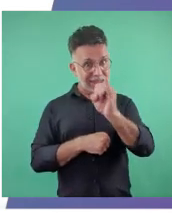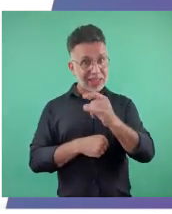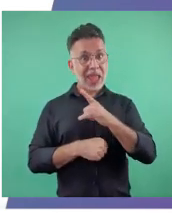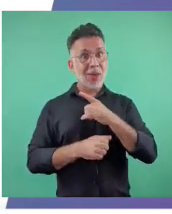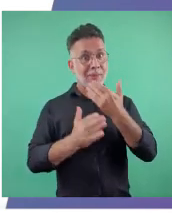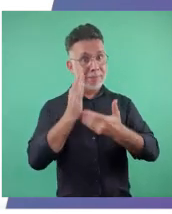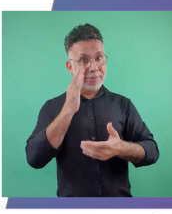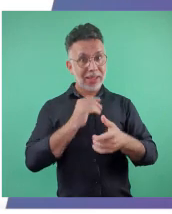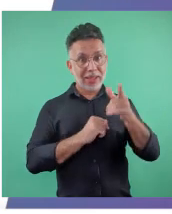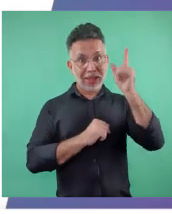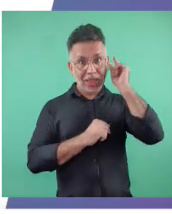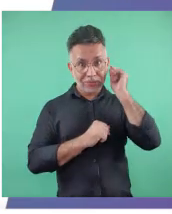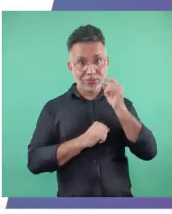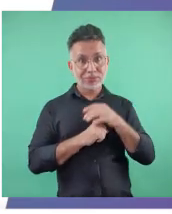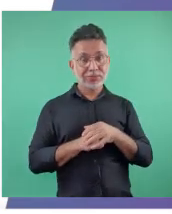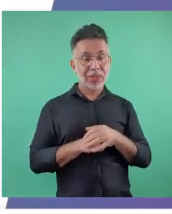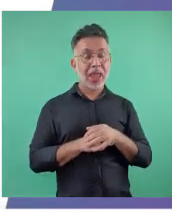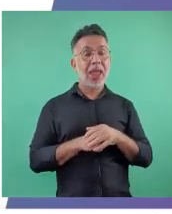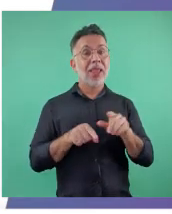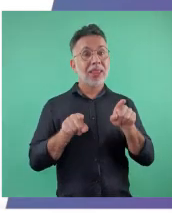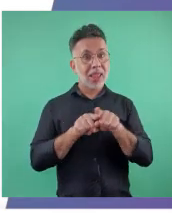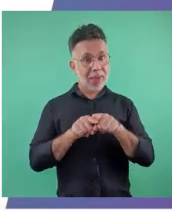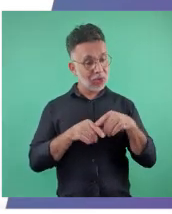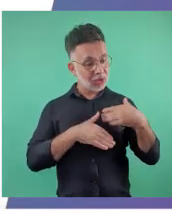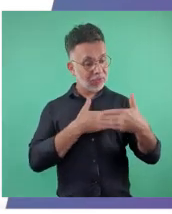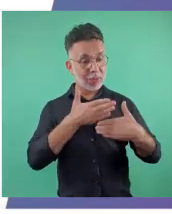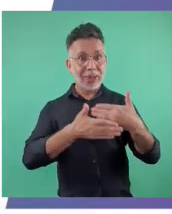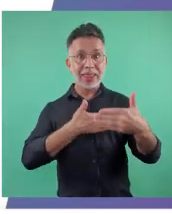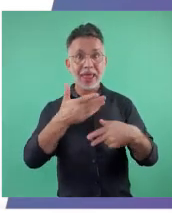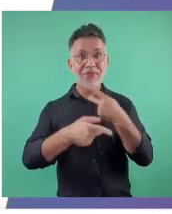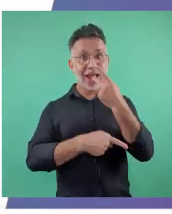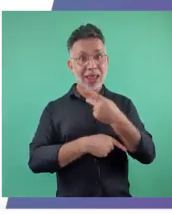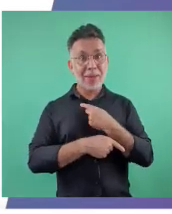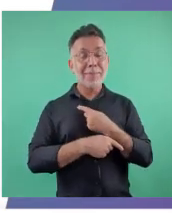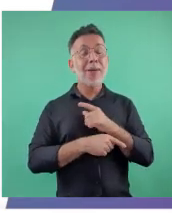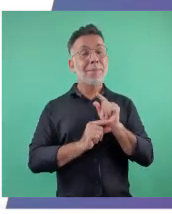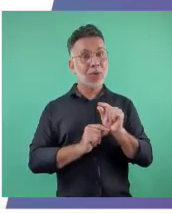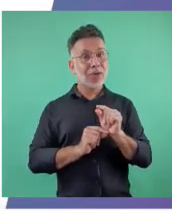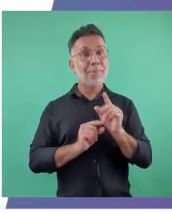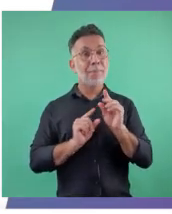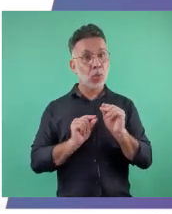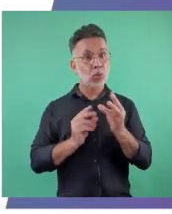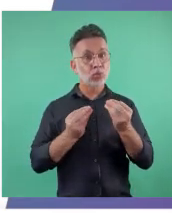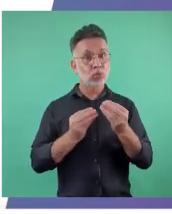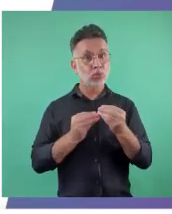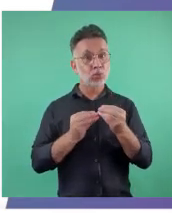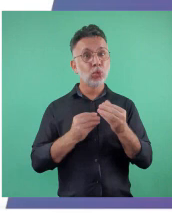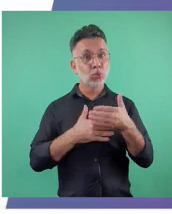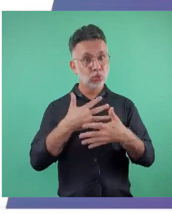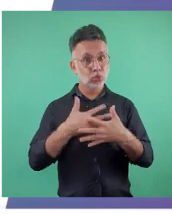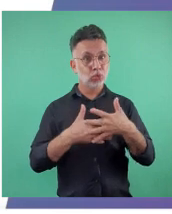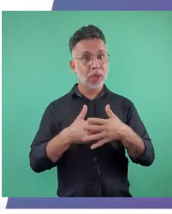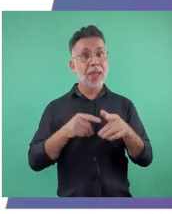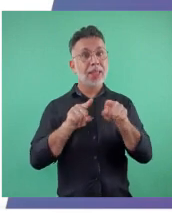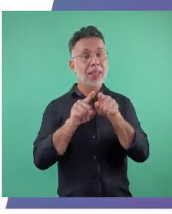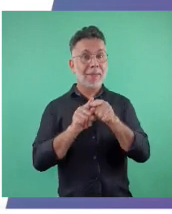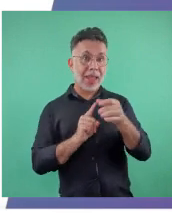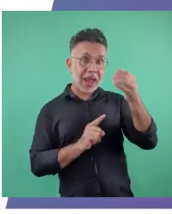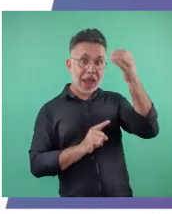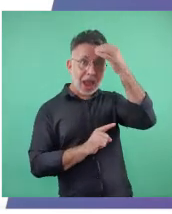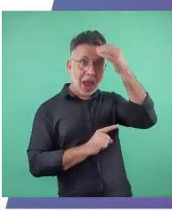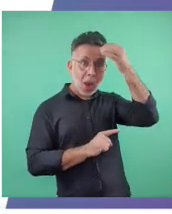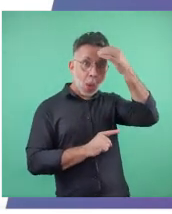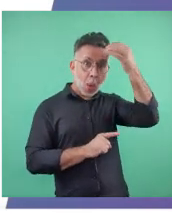muito as crianças quando você tem uma perda auditiva e realmente o desenvolvimento da fala pode ficar muito